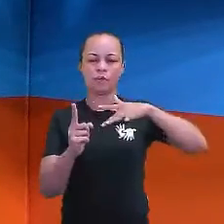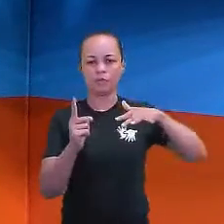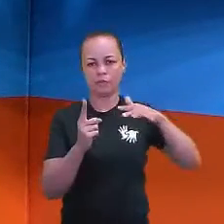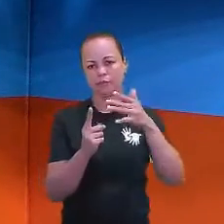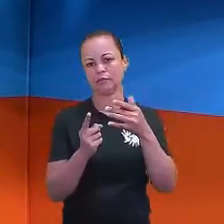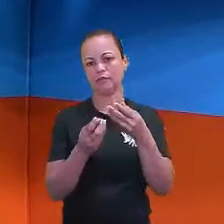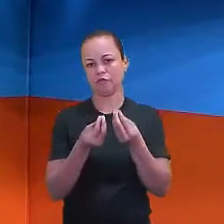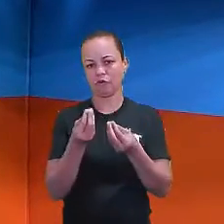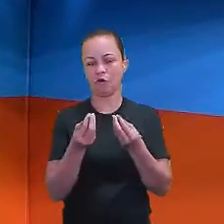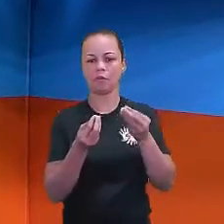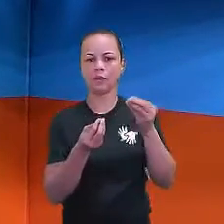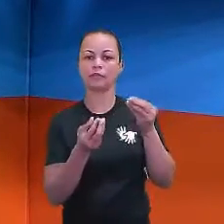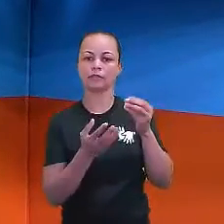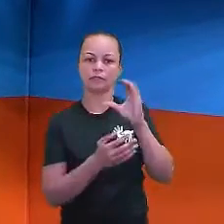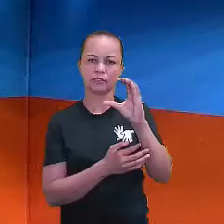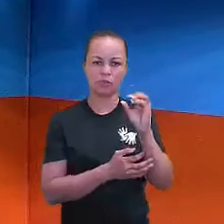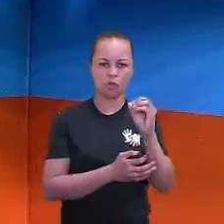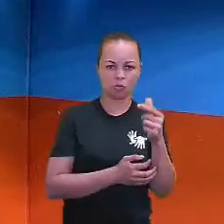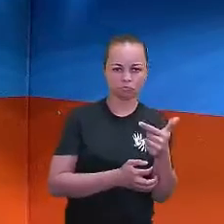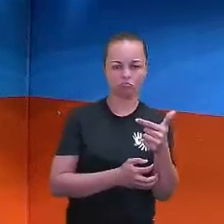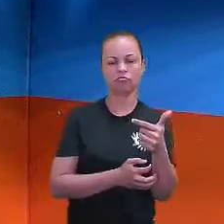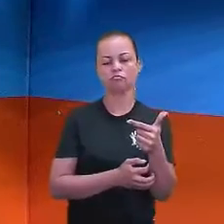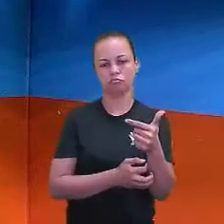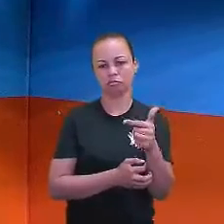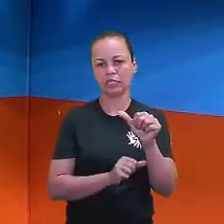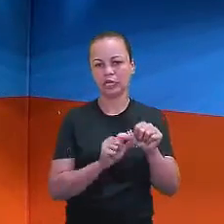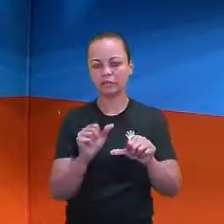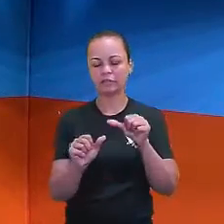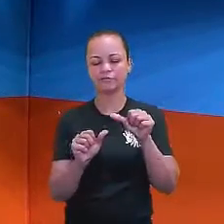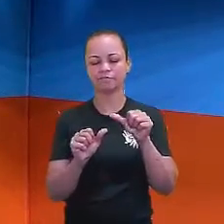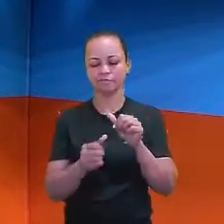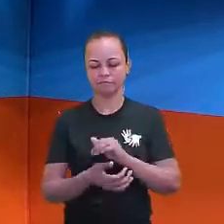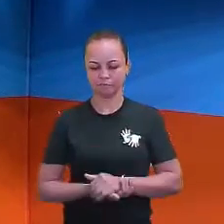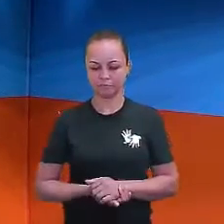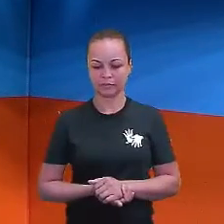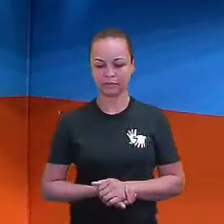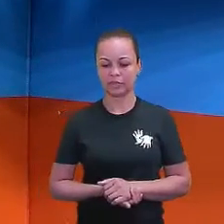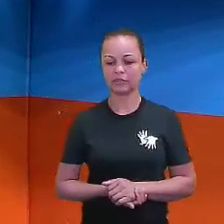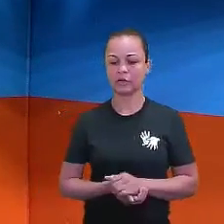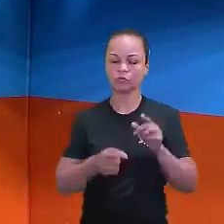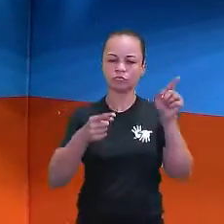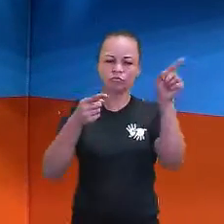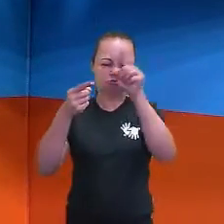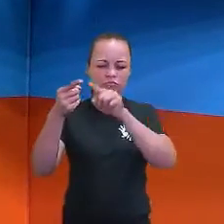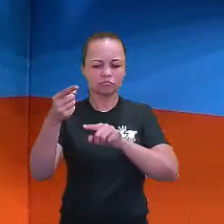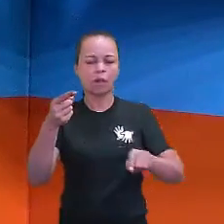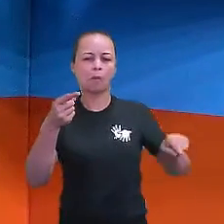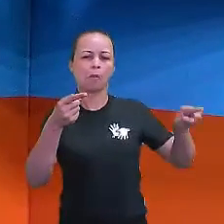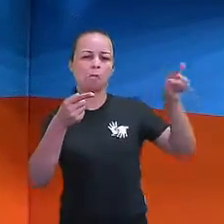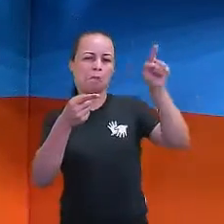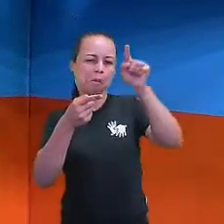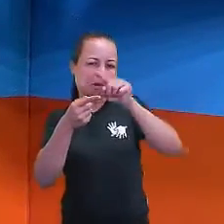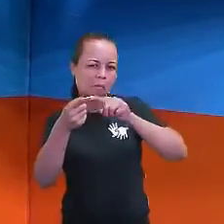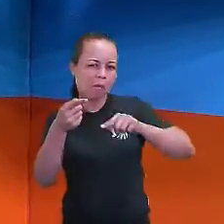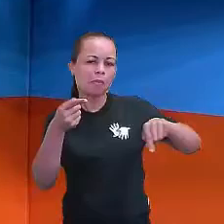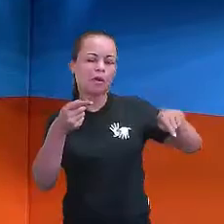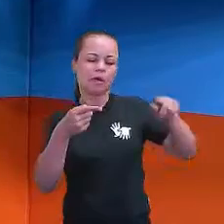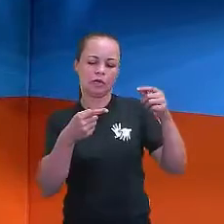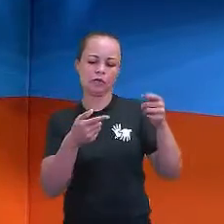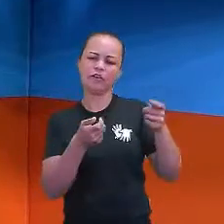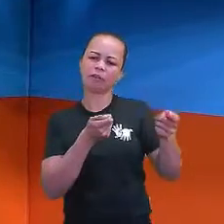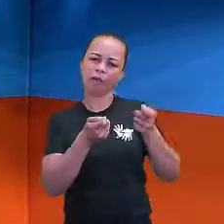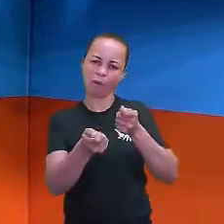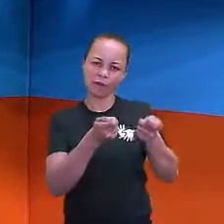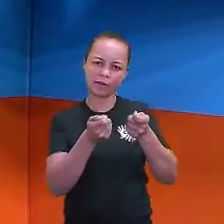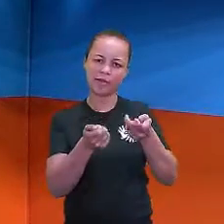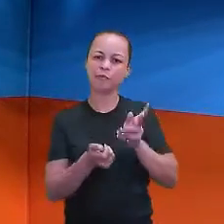na forma de gás carbônico. Então, isso é um ciclo que ele é virtuoso quando ocorre isso aqui, ó, gente, esse equilíbrio, né? Ocorre um equilíbrio,